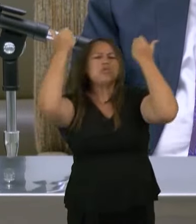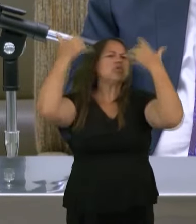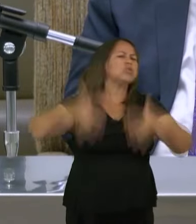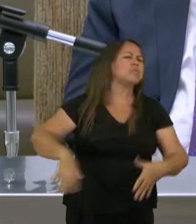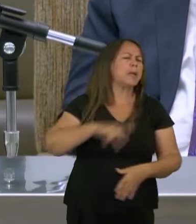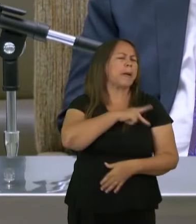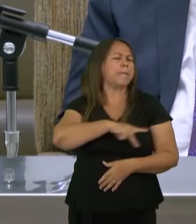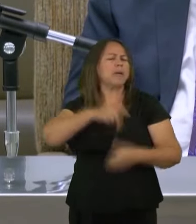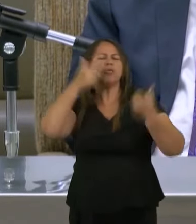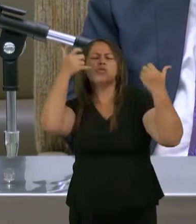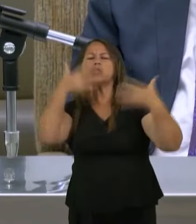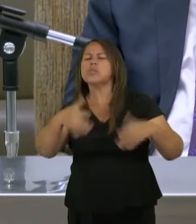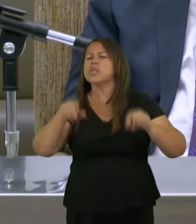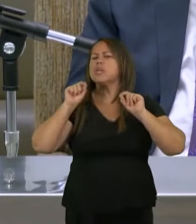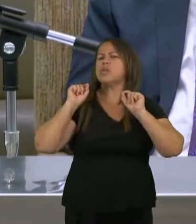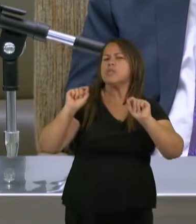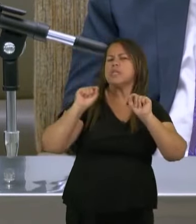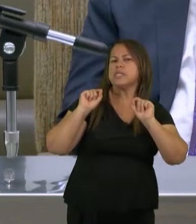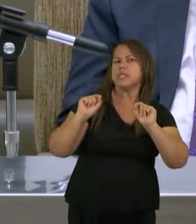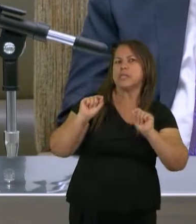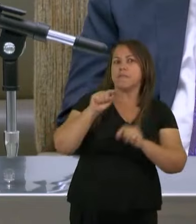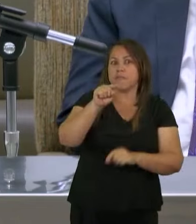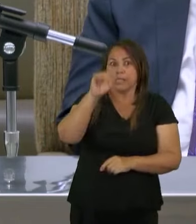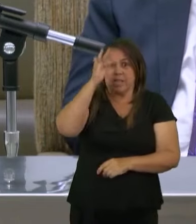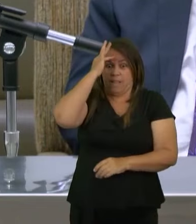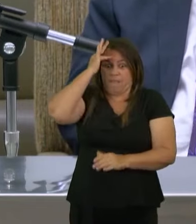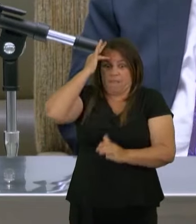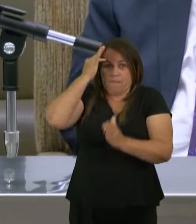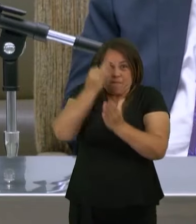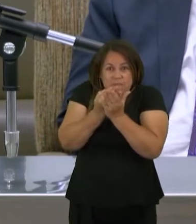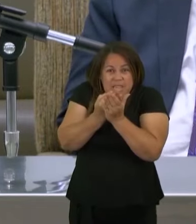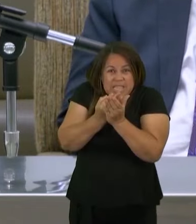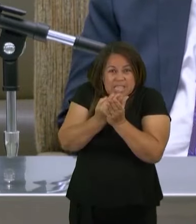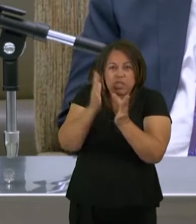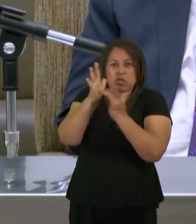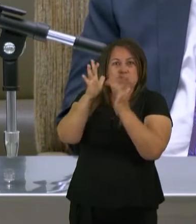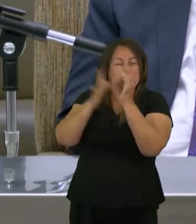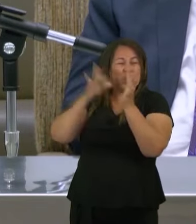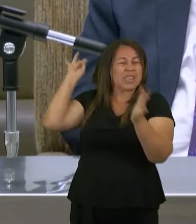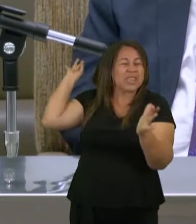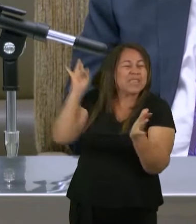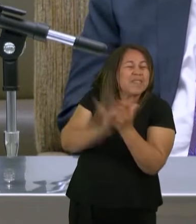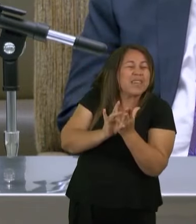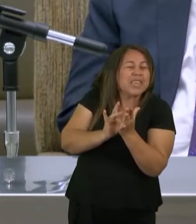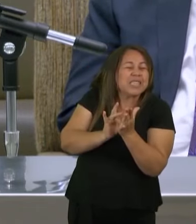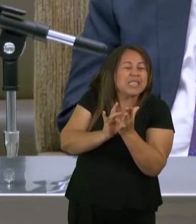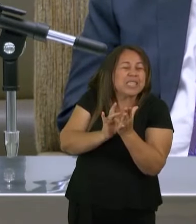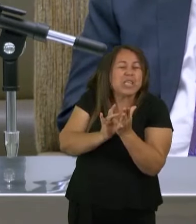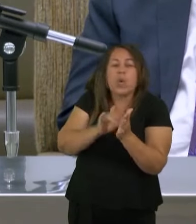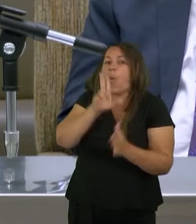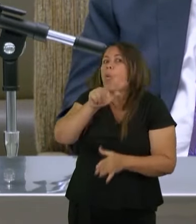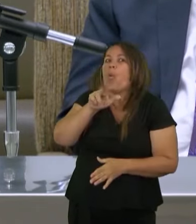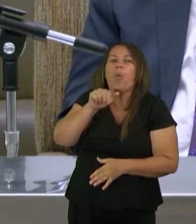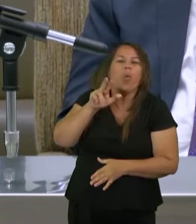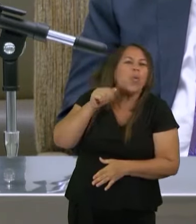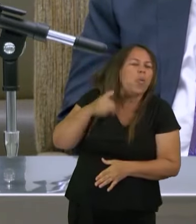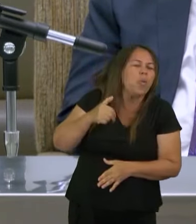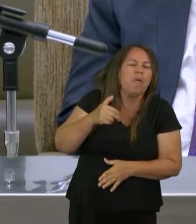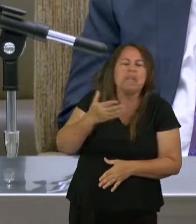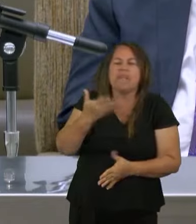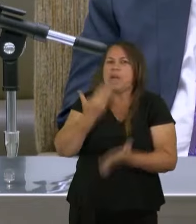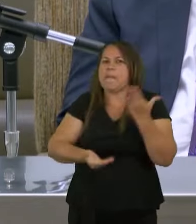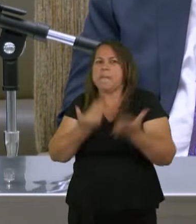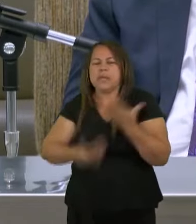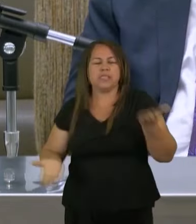bem claro que quem deposita sua fé em Jesus nunca será defraudado. A Bíblia